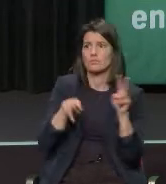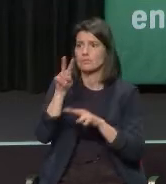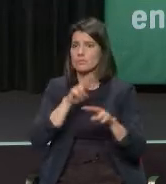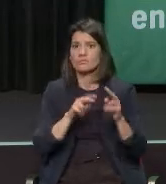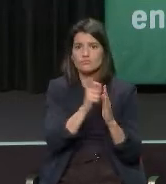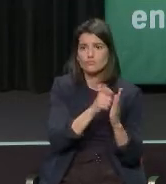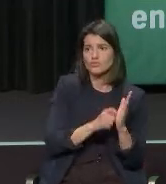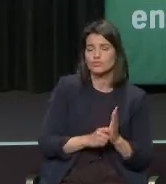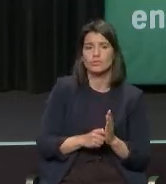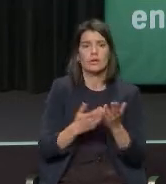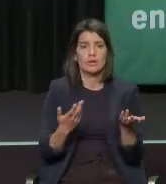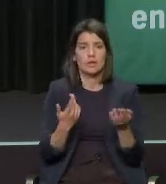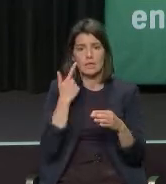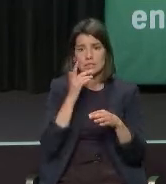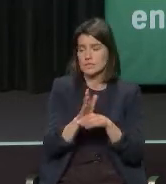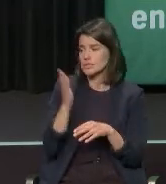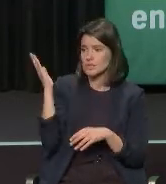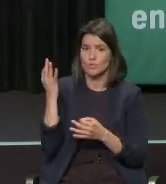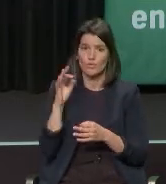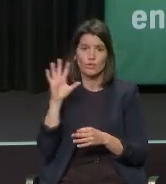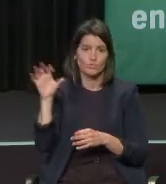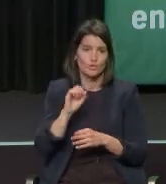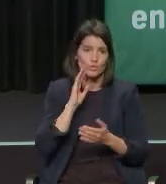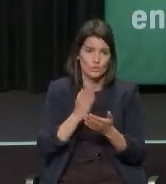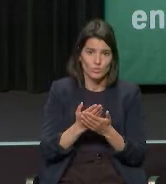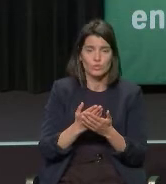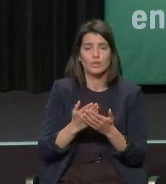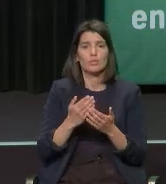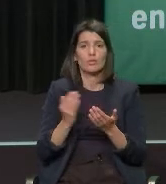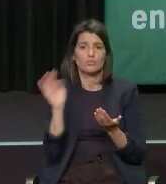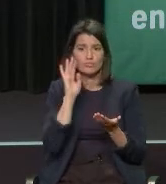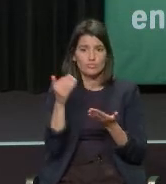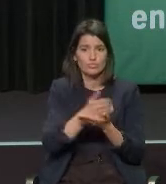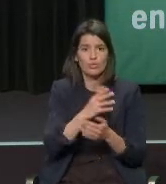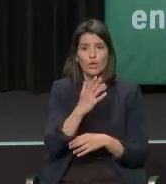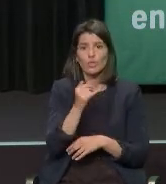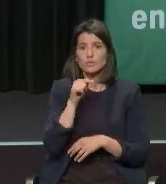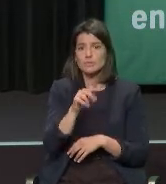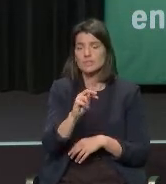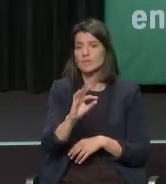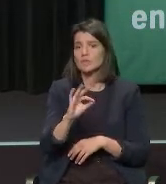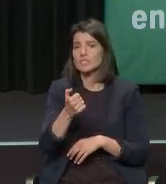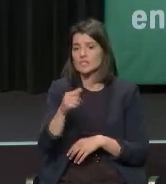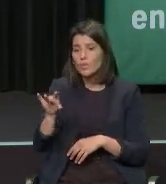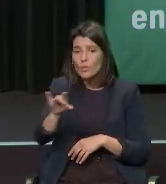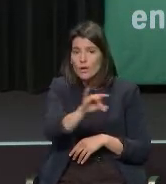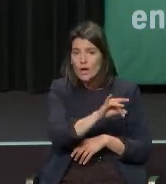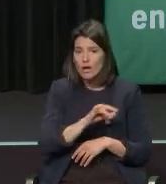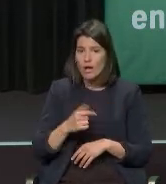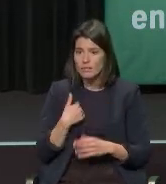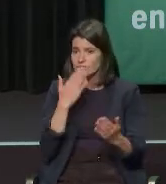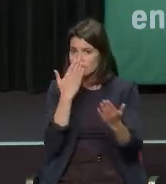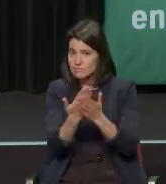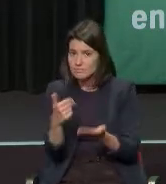dos pontos de amostragem que foram recolhidos no último inventário, no FN6. São 12.345 pontos que foram visitados no terreno.